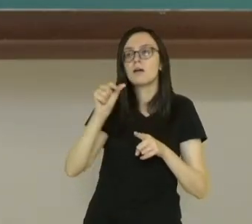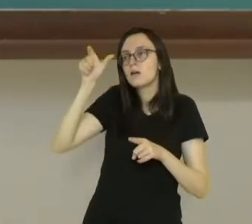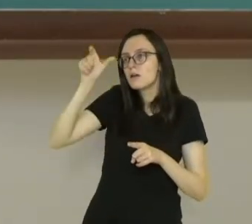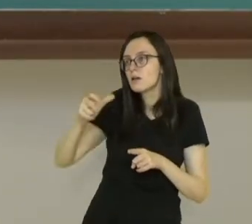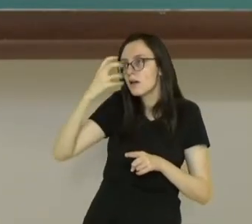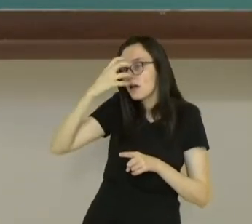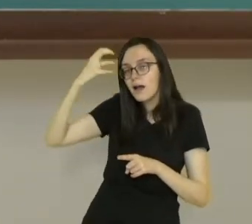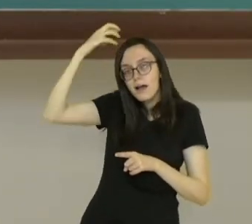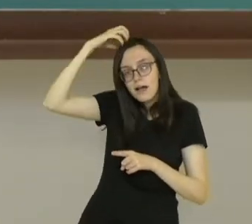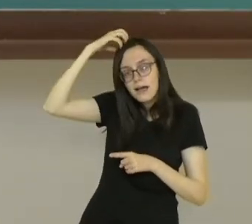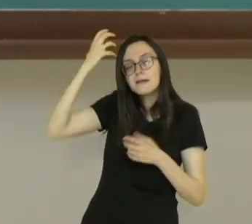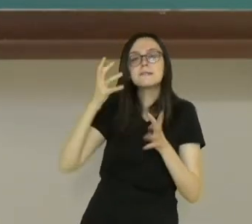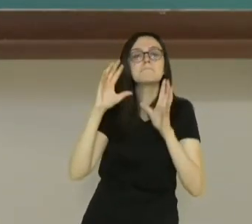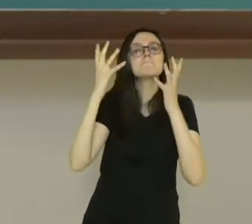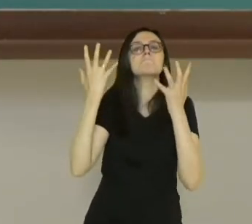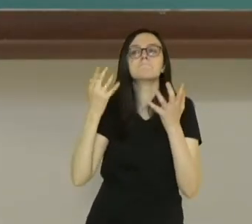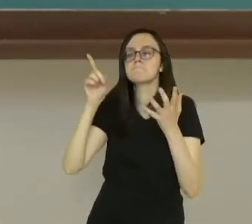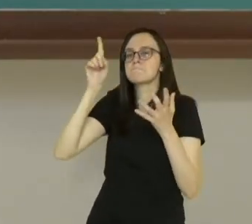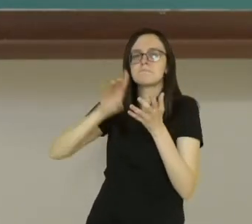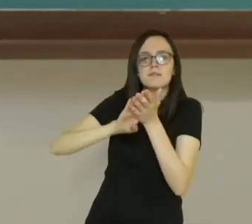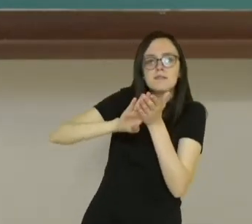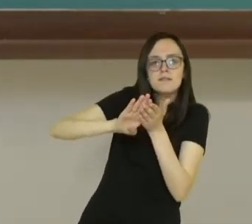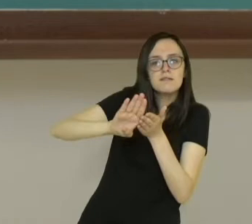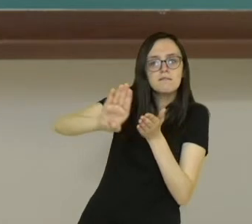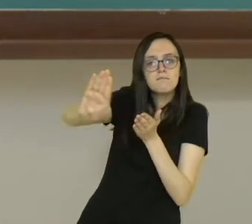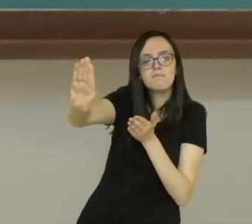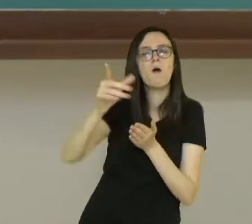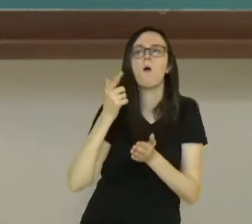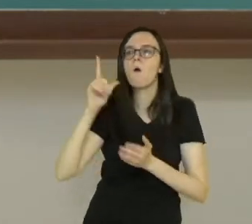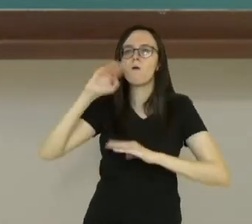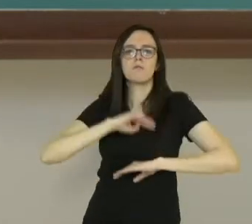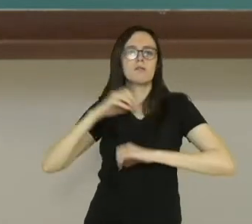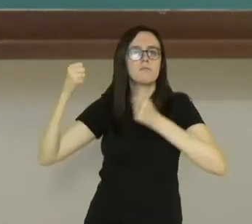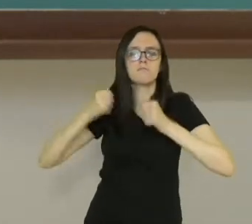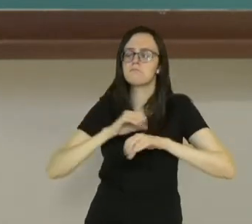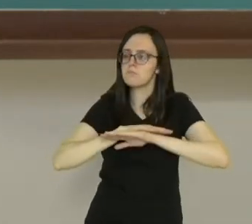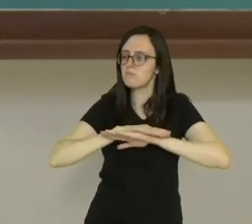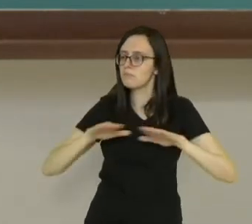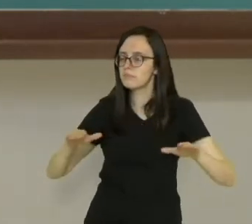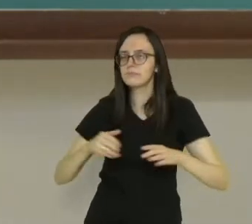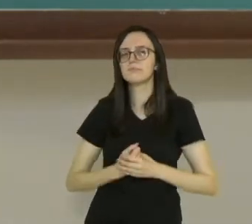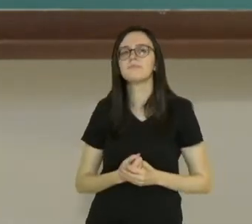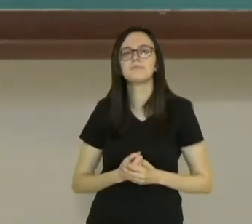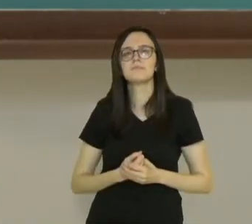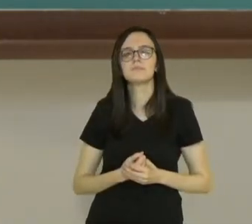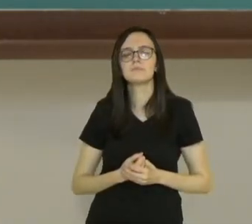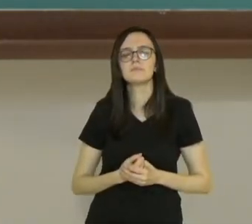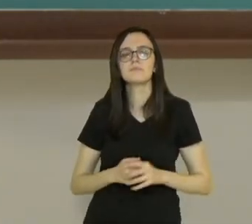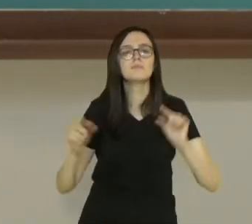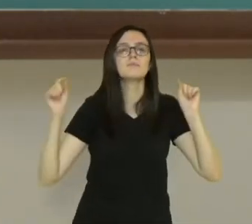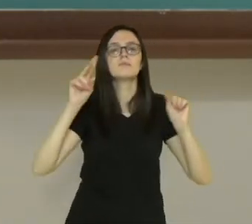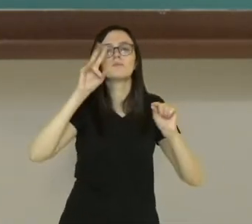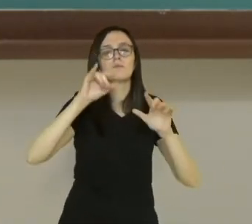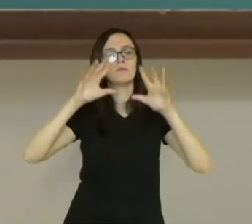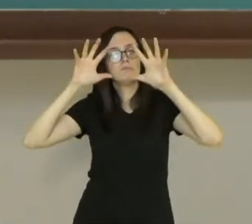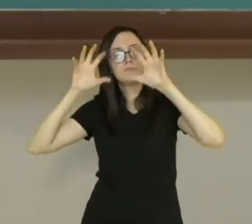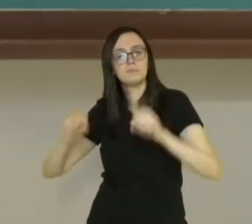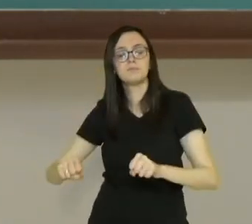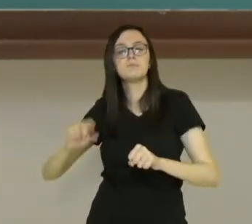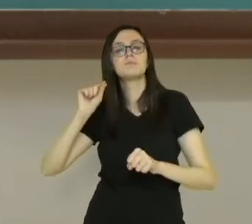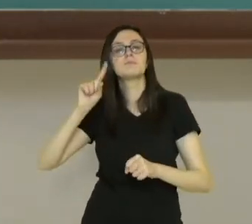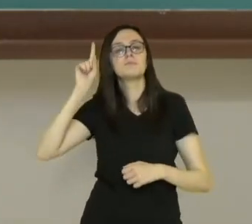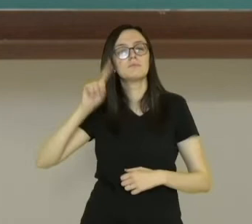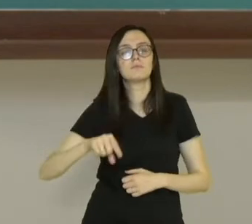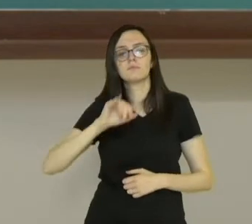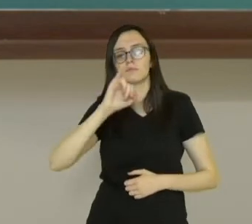Luís XVI estava, né, afastada de qualquer situação de poder tomar o poder novamente. Quem vai assumir a liderança vai ser